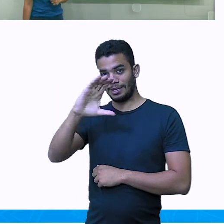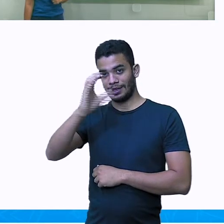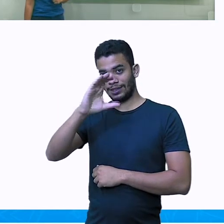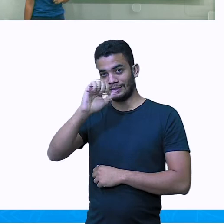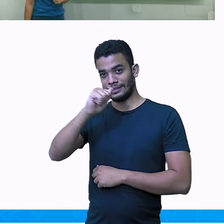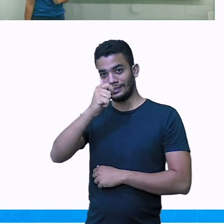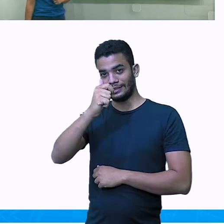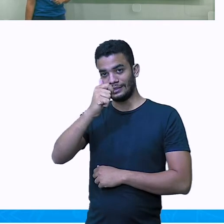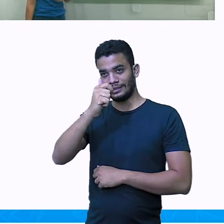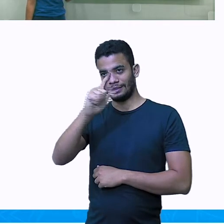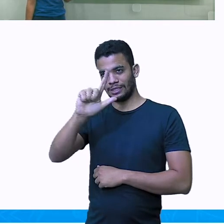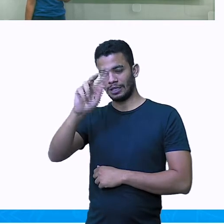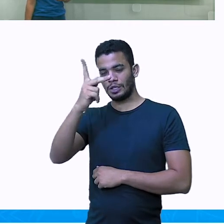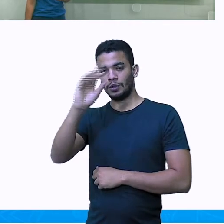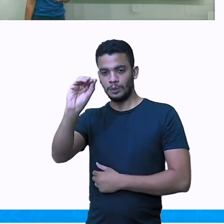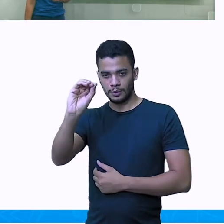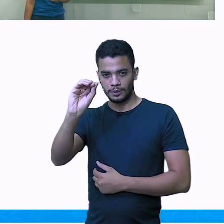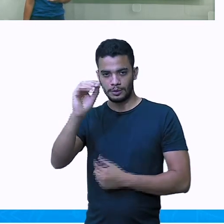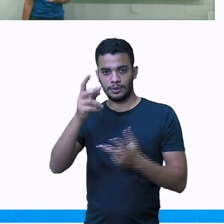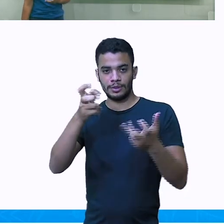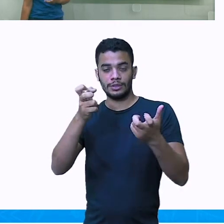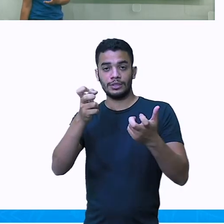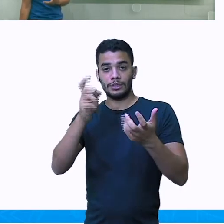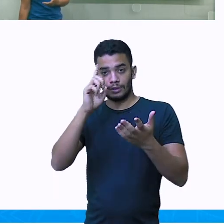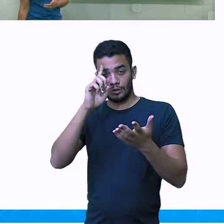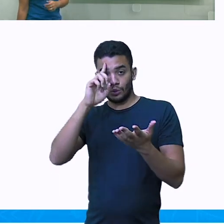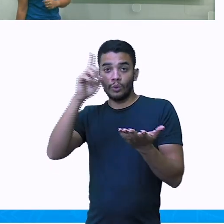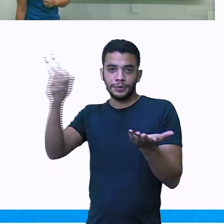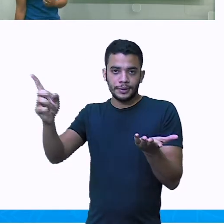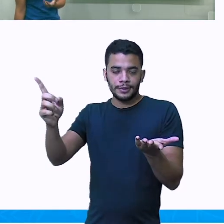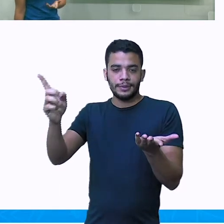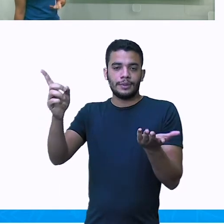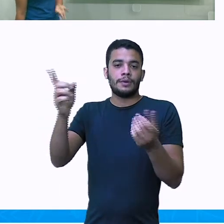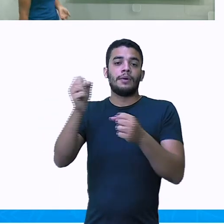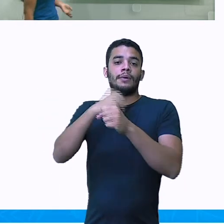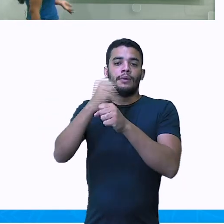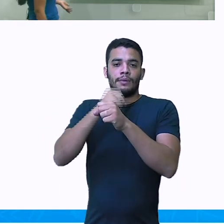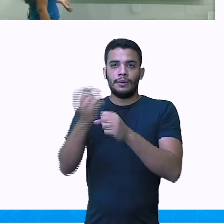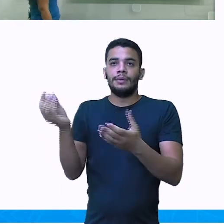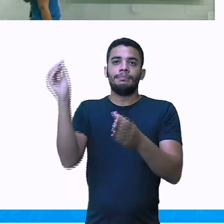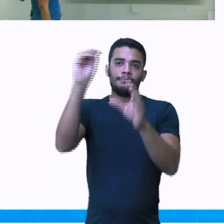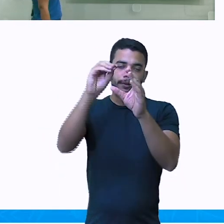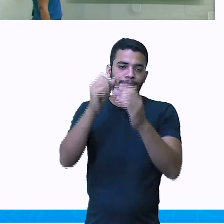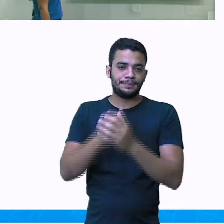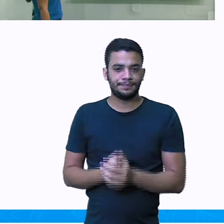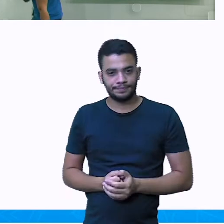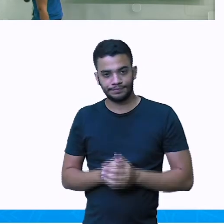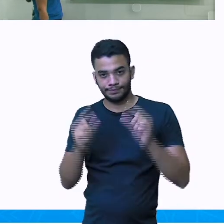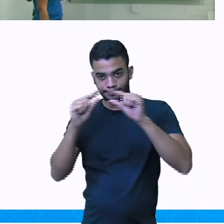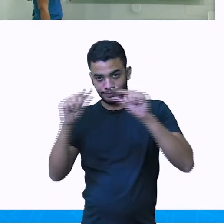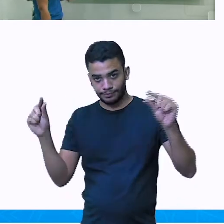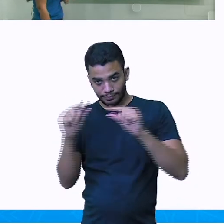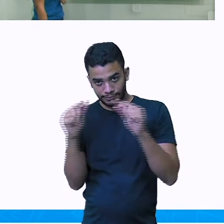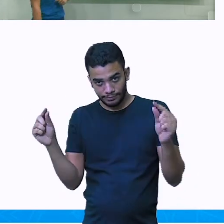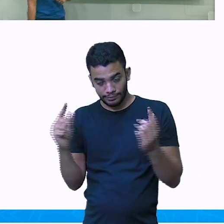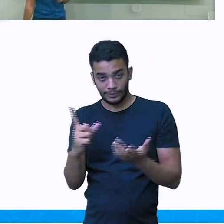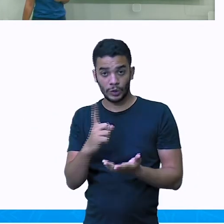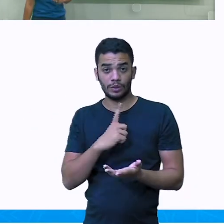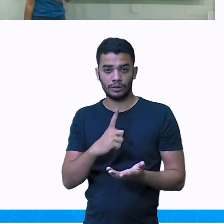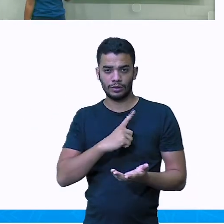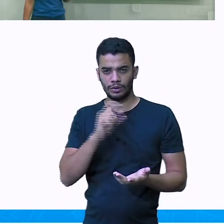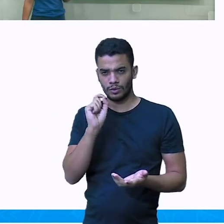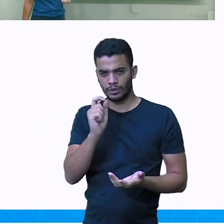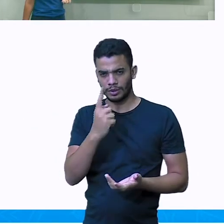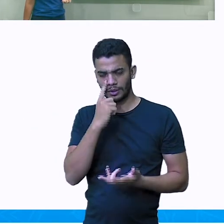de 2015. Esse é o cabeçalho. Embaixo, aonde nós temos Oi, Bernardo,